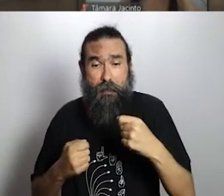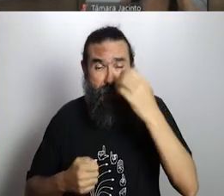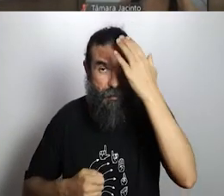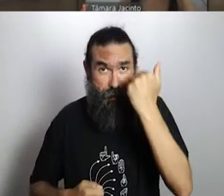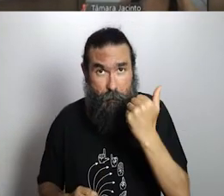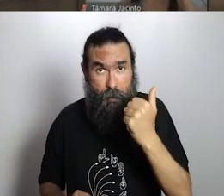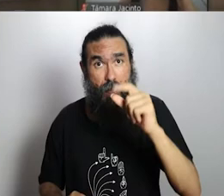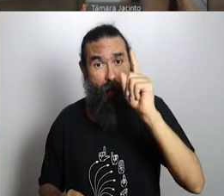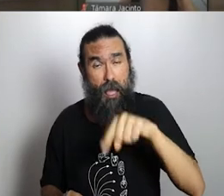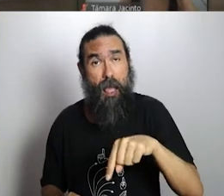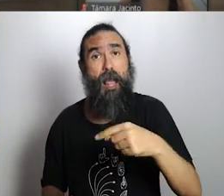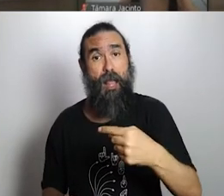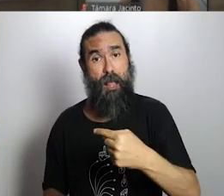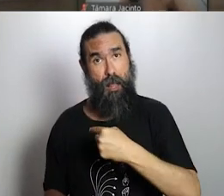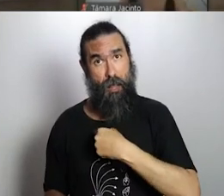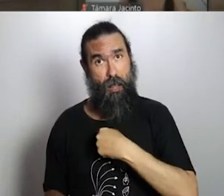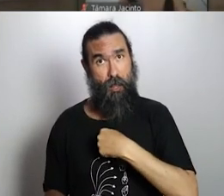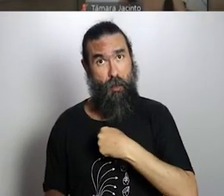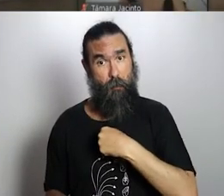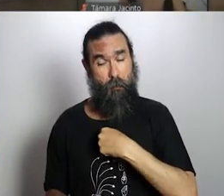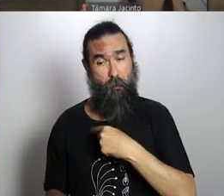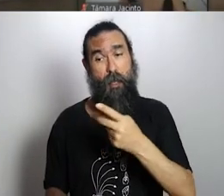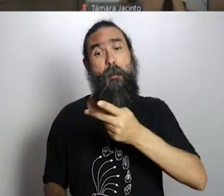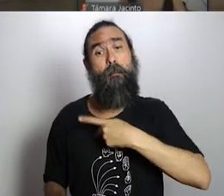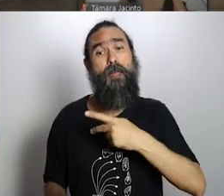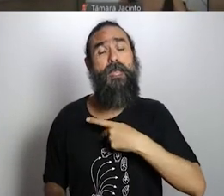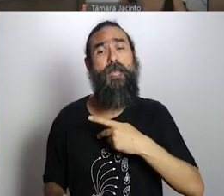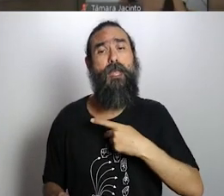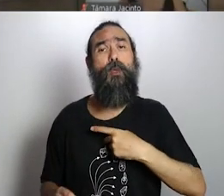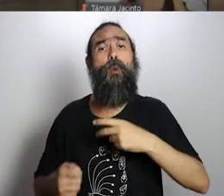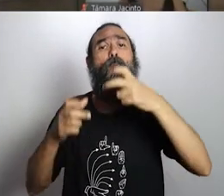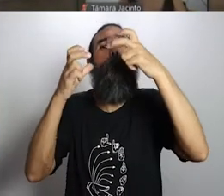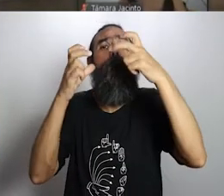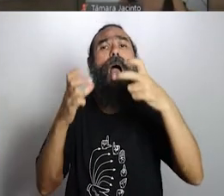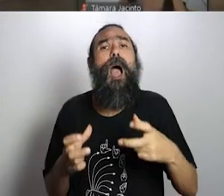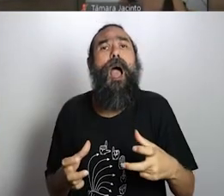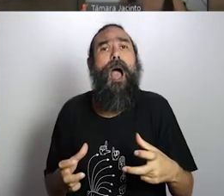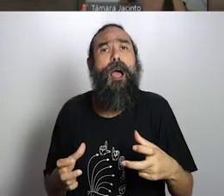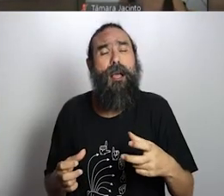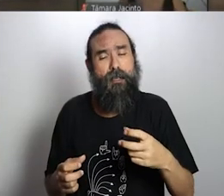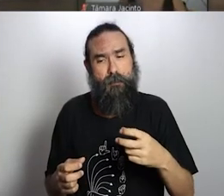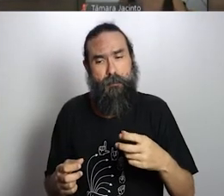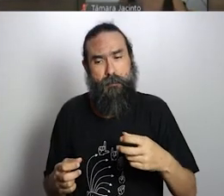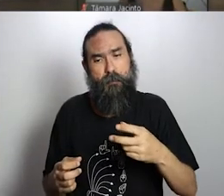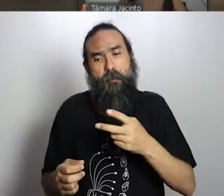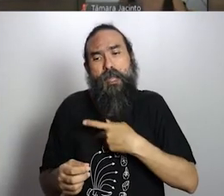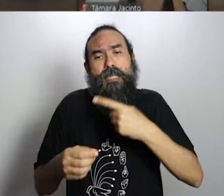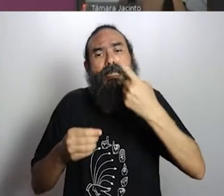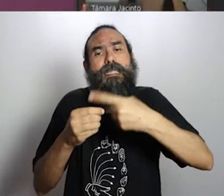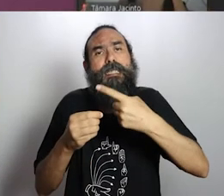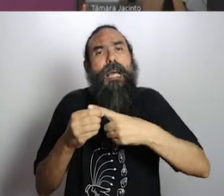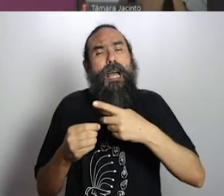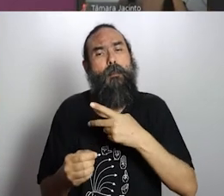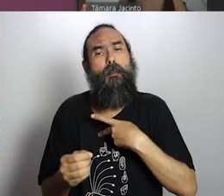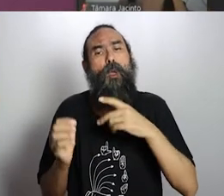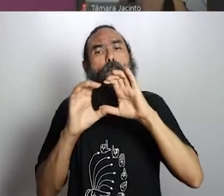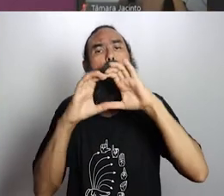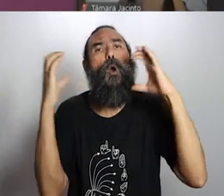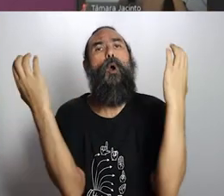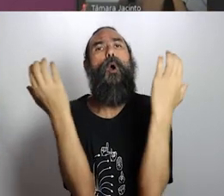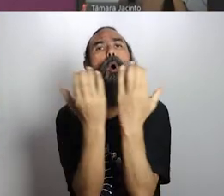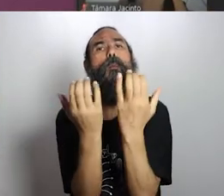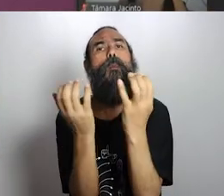capacidade é meu rancho, é meu sítio, é minha comunidade, que me para